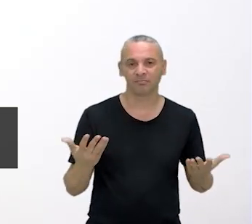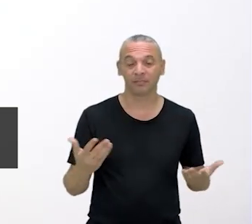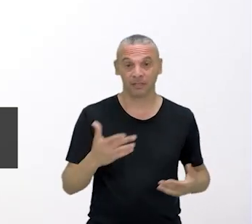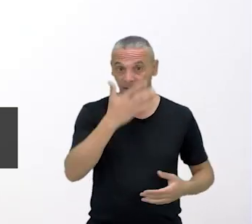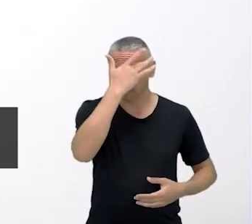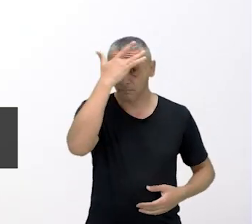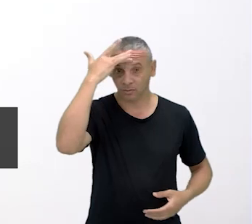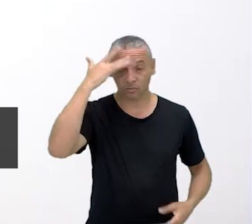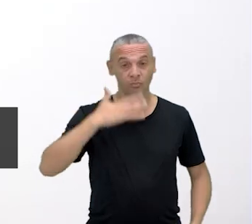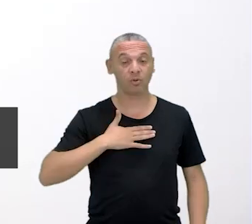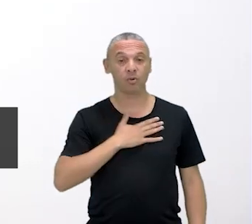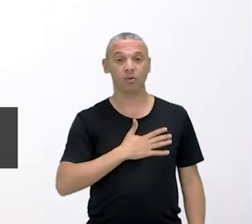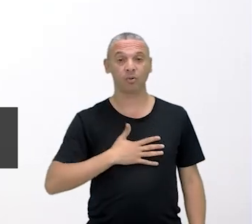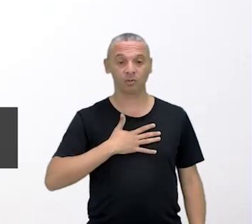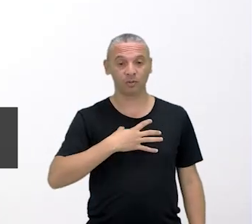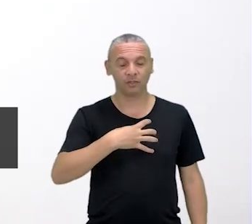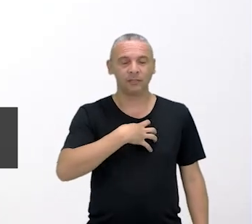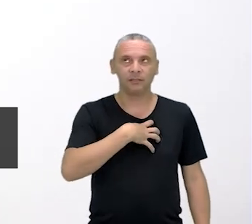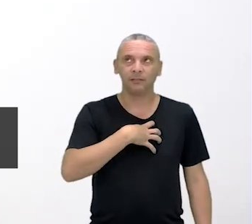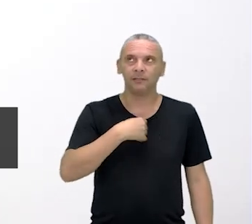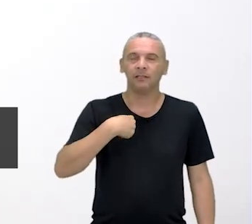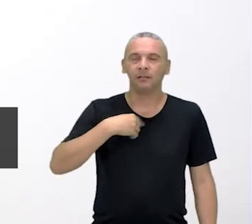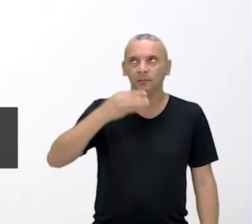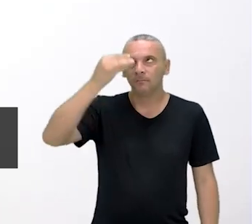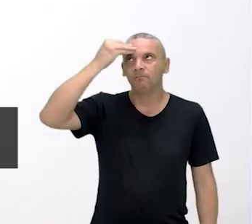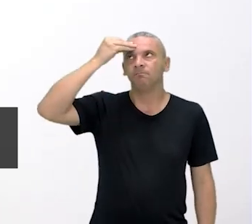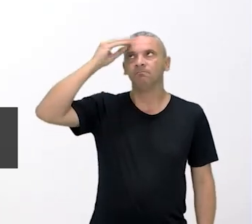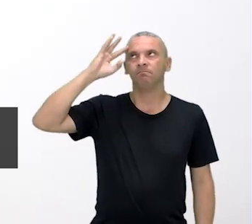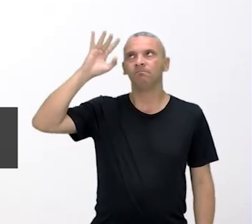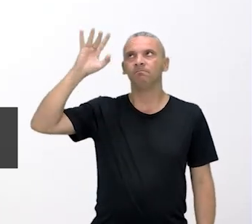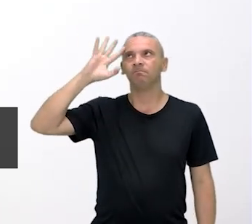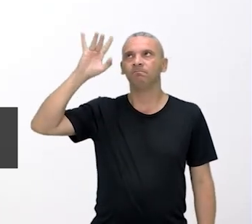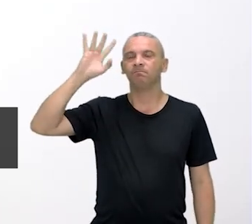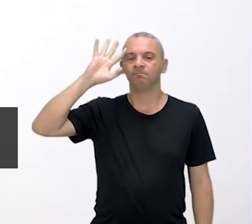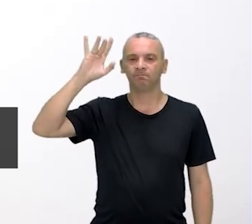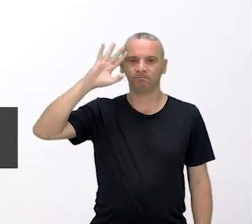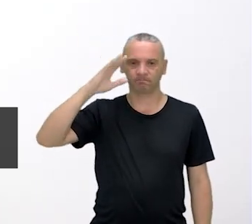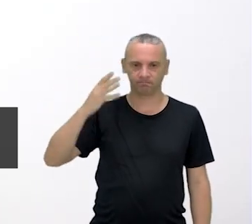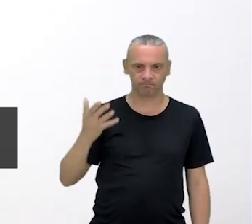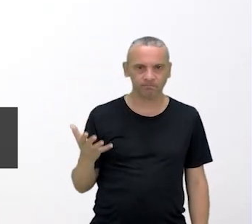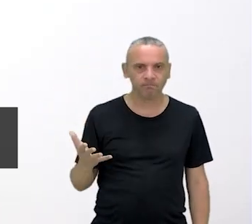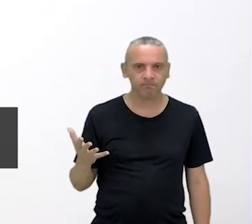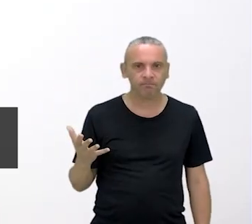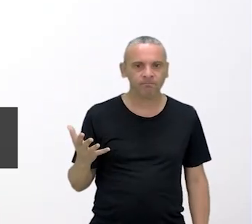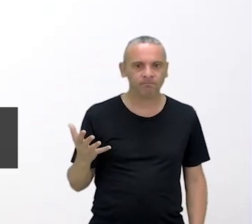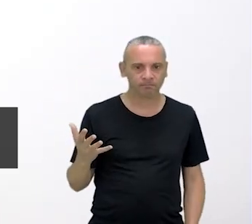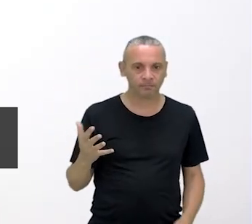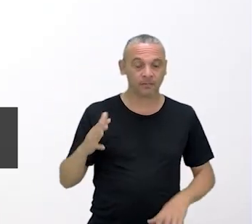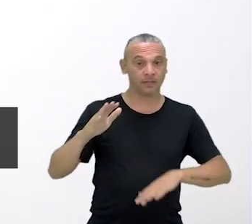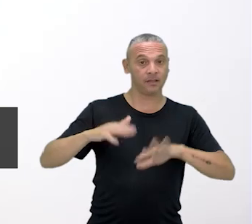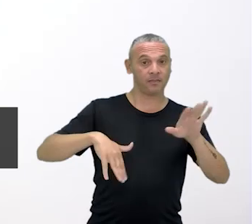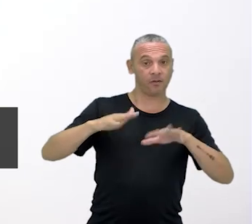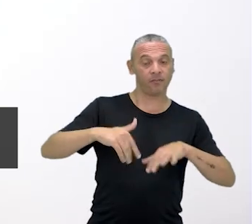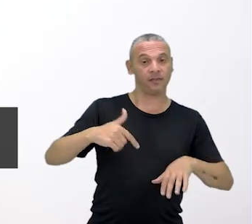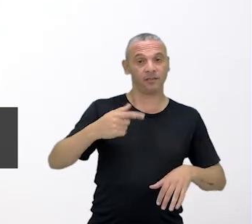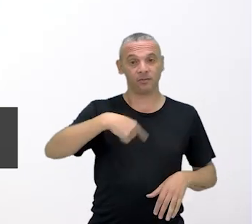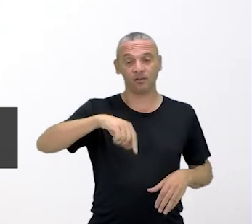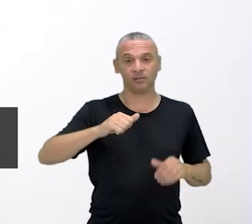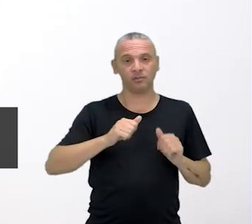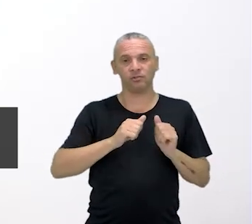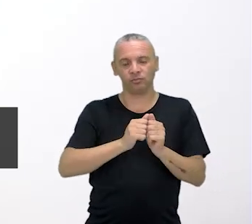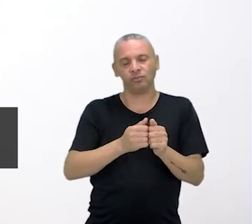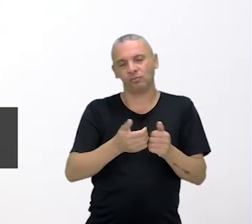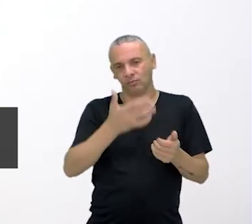gostou. Então é uma coisa que para mim vai ficar uma reflexão, assim, né? Assim, acho que talvez estejamos juntos de